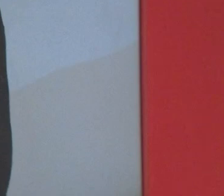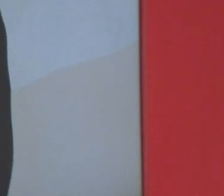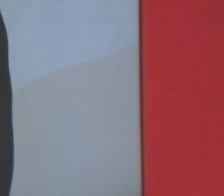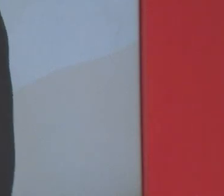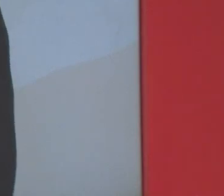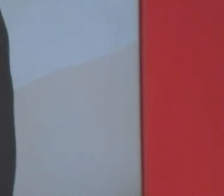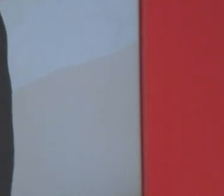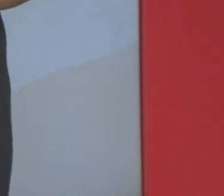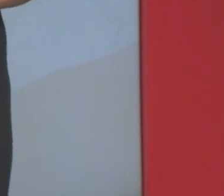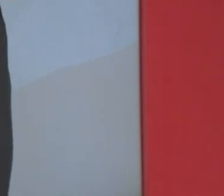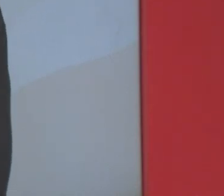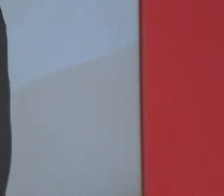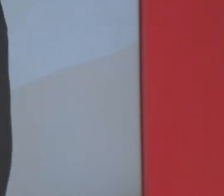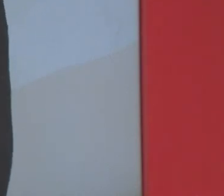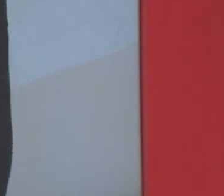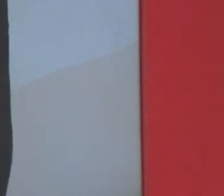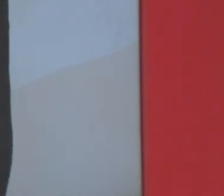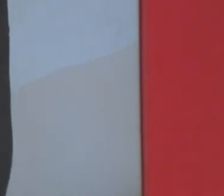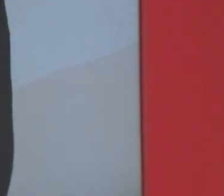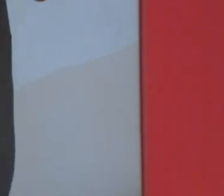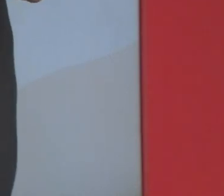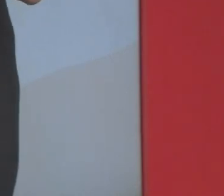Ele lia sobre essa profecia.